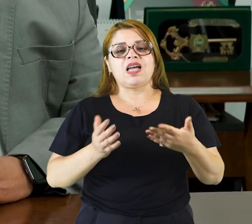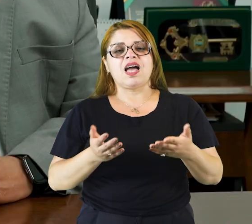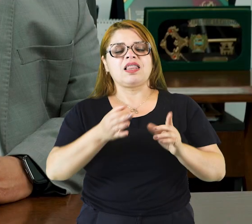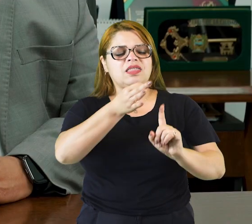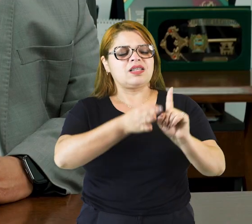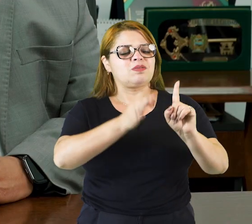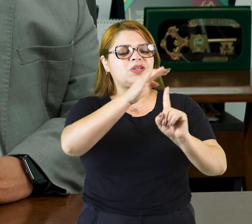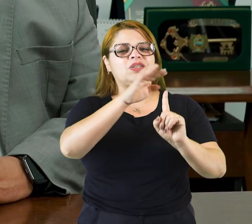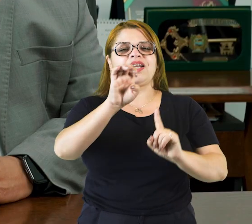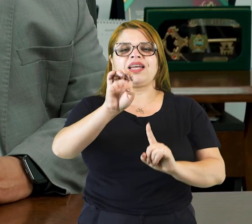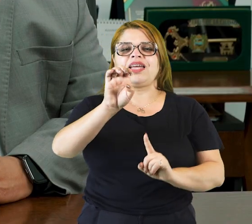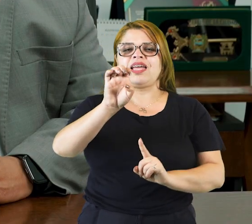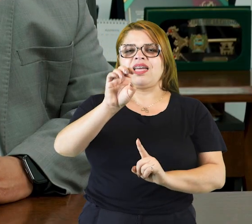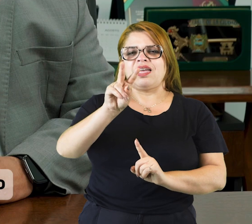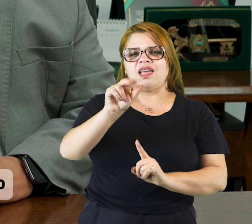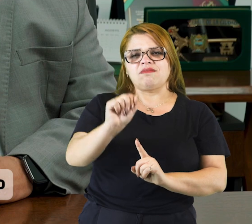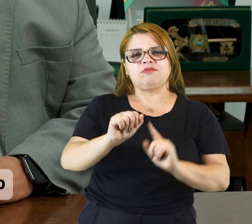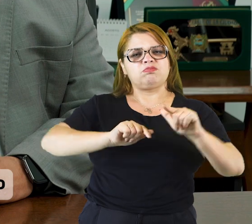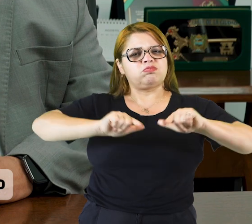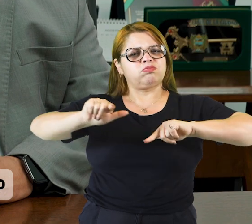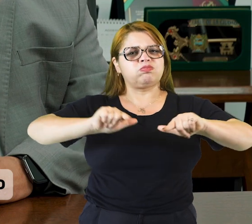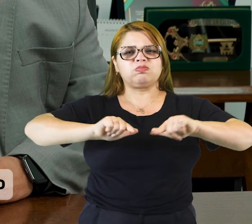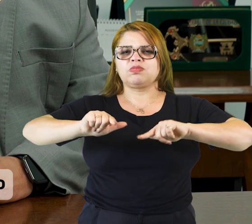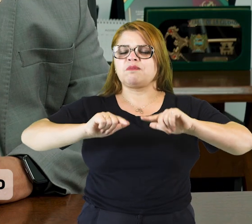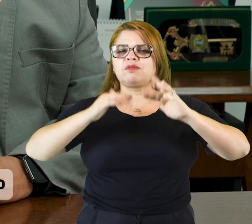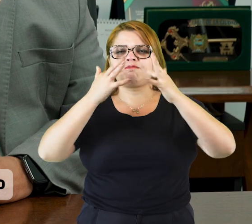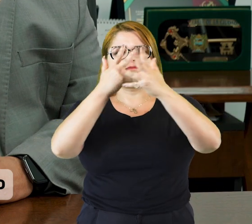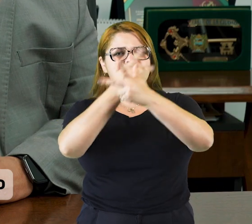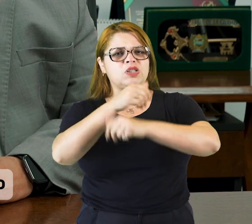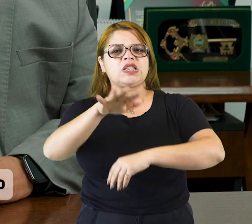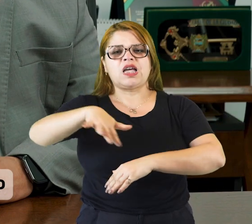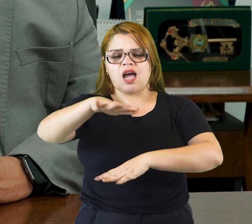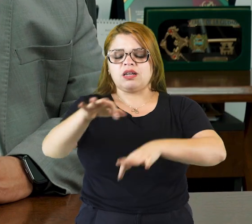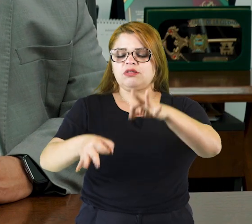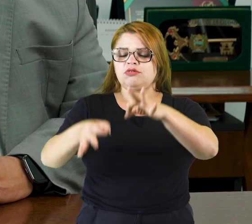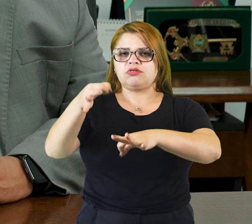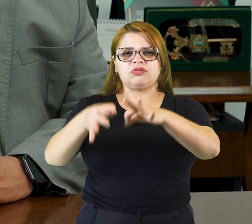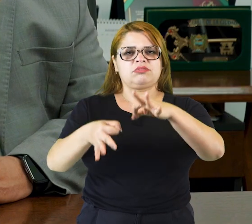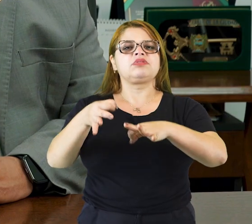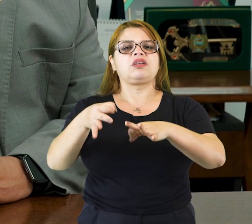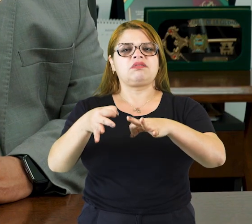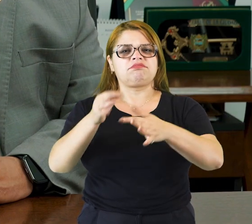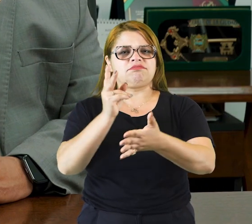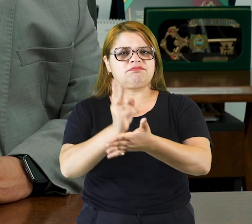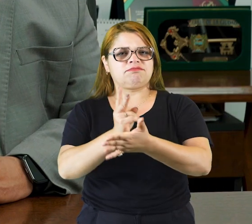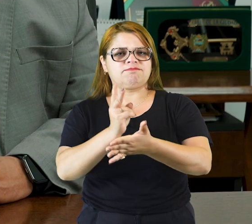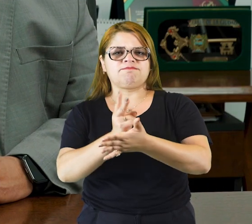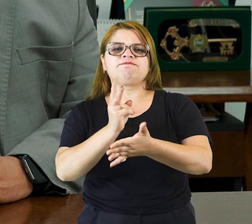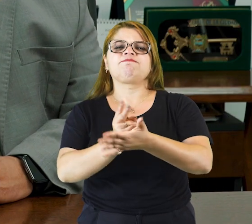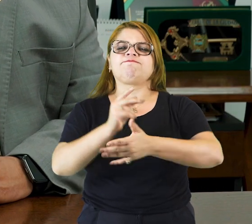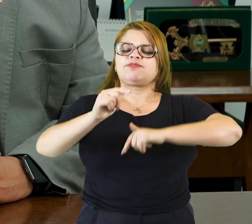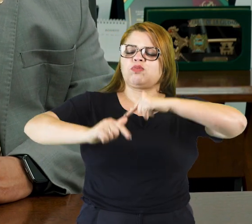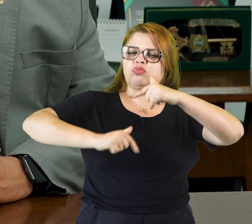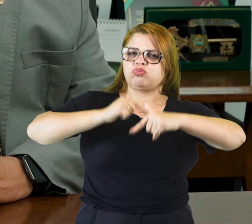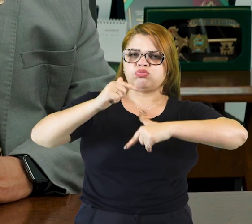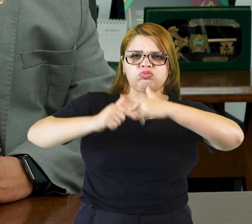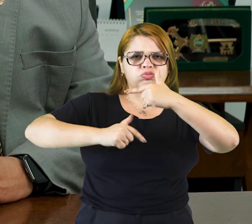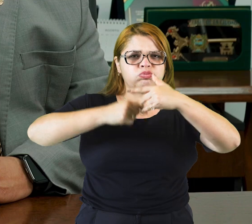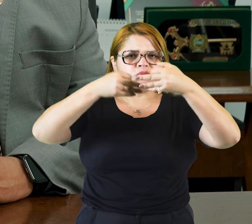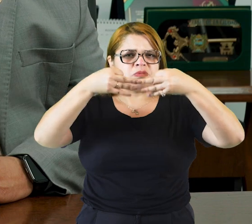Olha, a desembargadora Eva tem um trabalho muito bonito no judiciário. Muito dedicada,